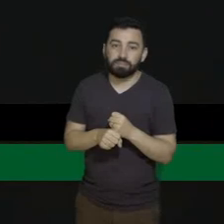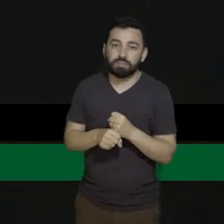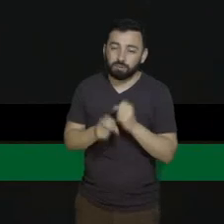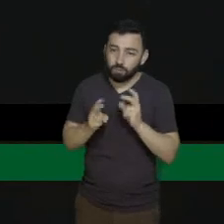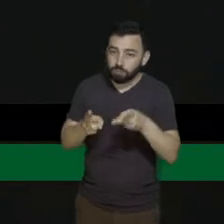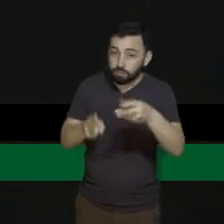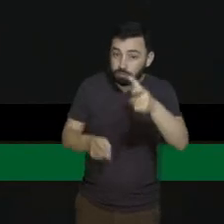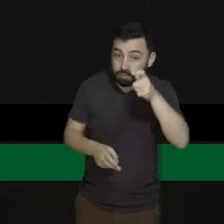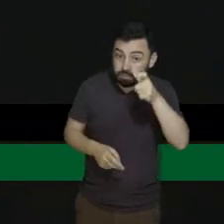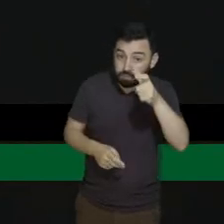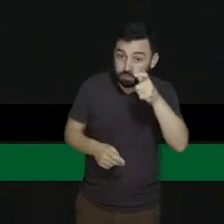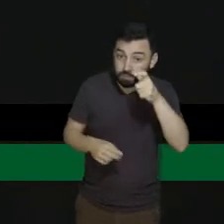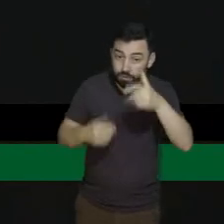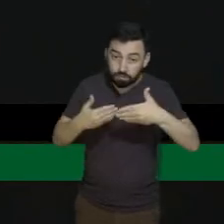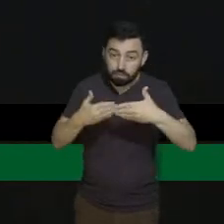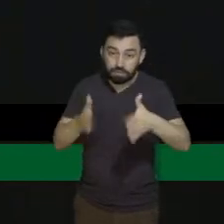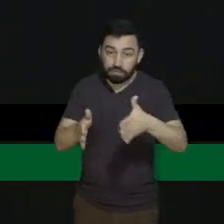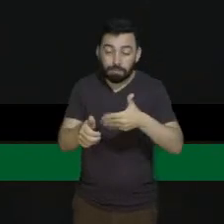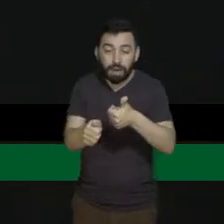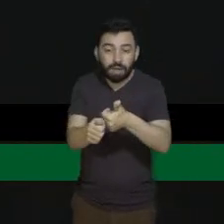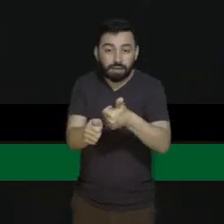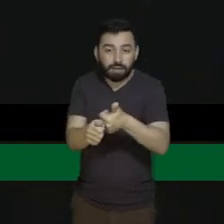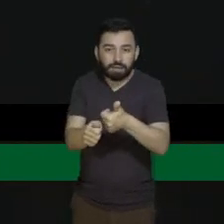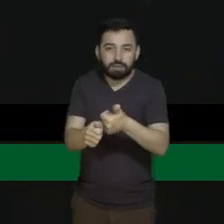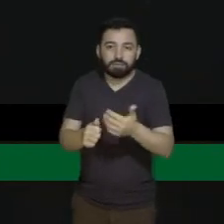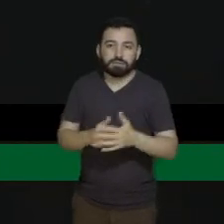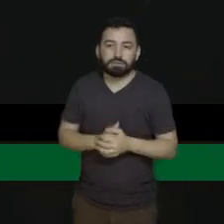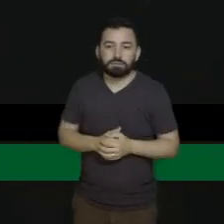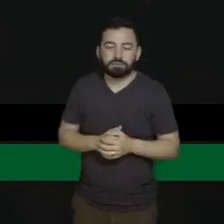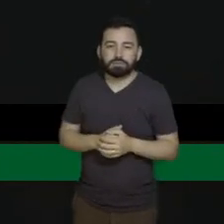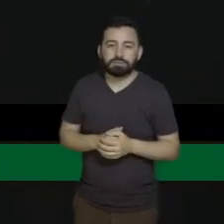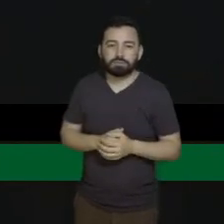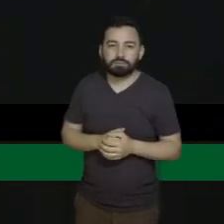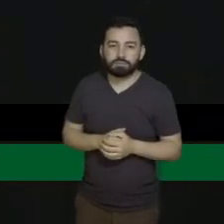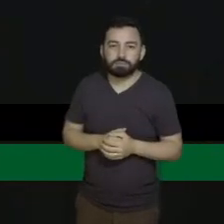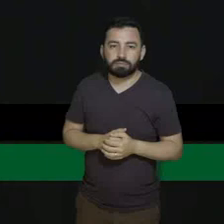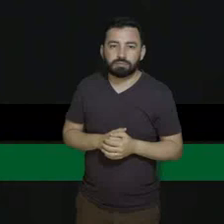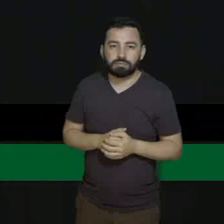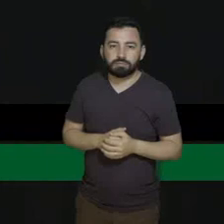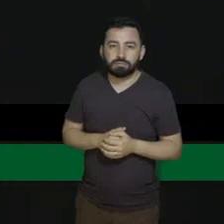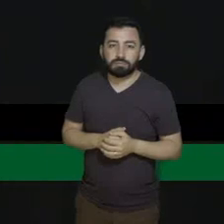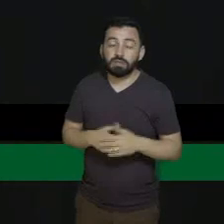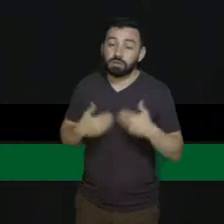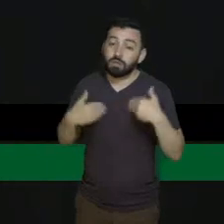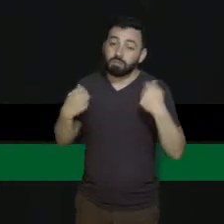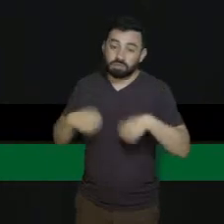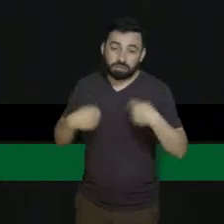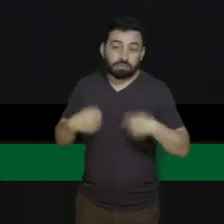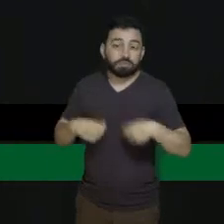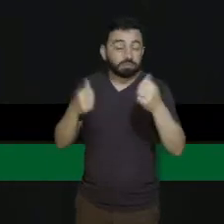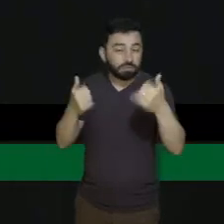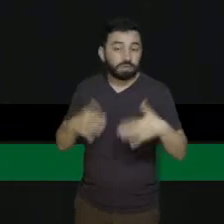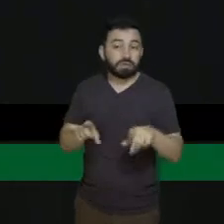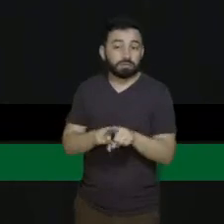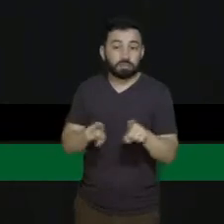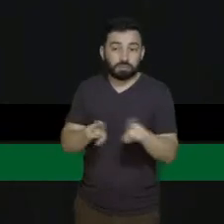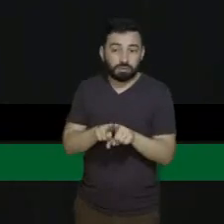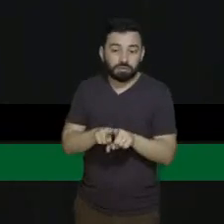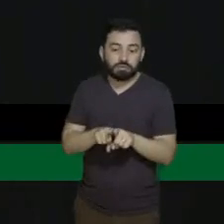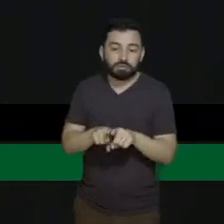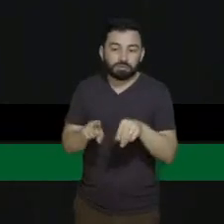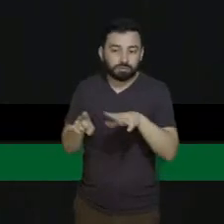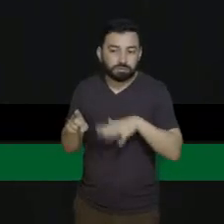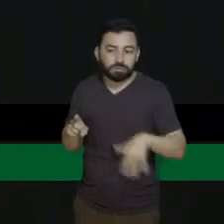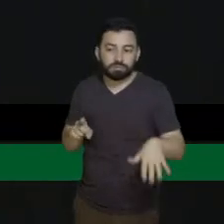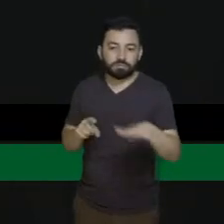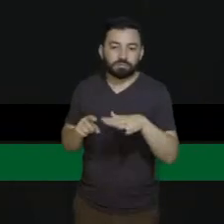acompanhar os Jogos Abertos aqui mais próximo, aqui em Chapecó. Preciso dizer também que nós fizemos mais